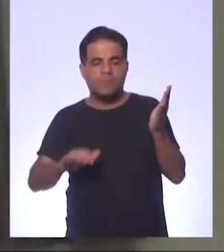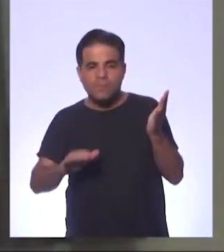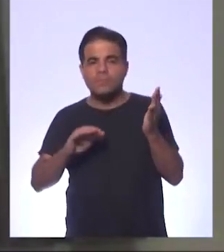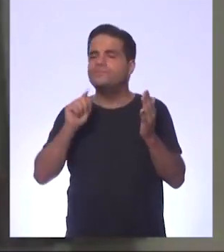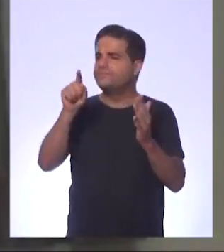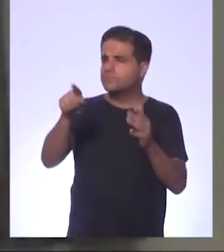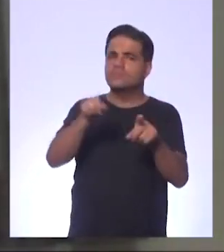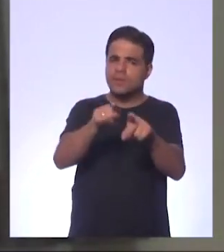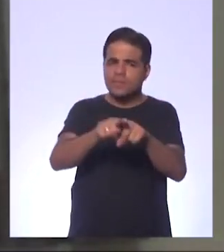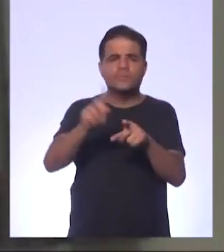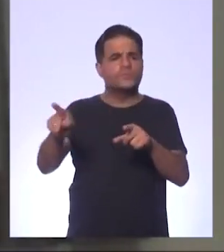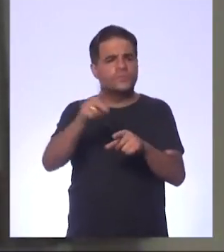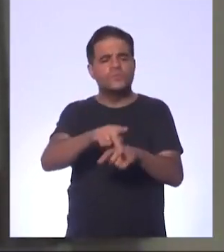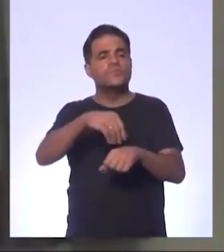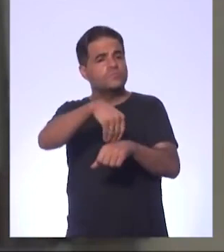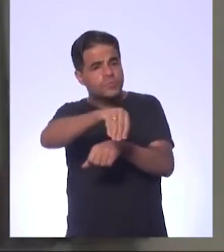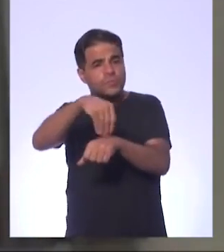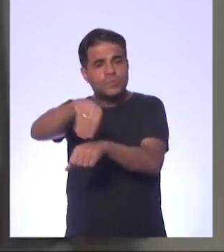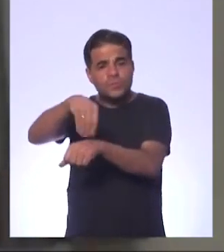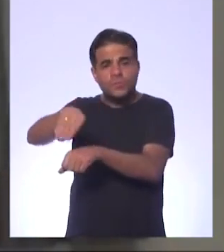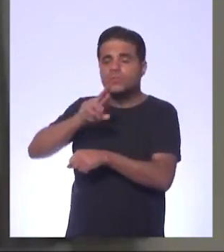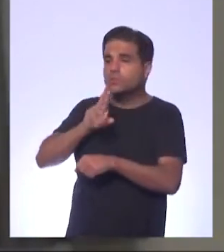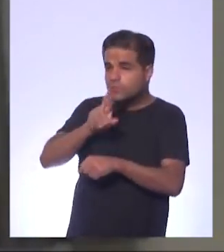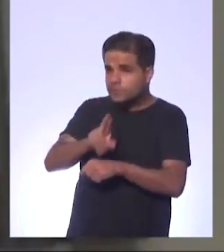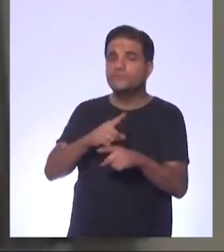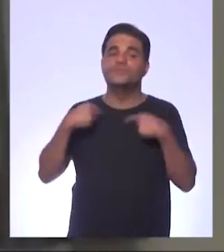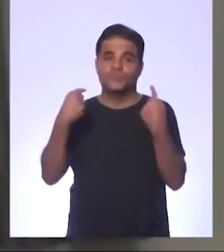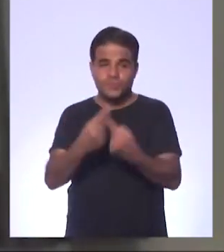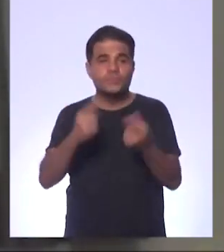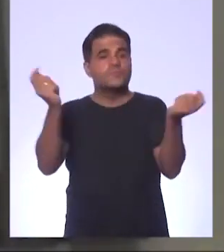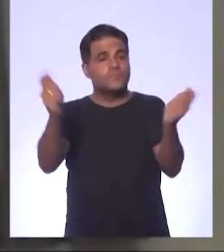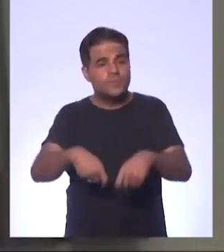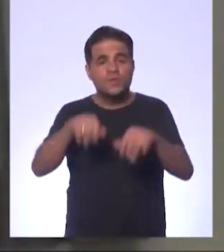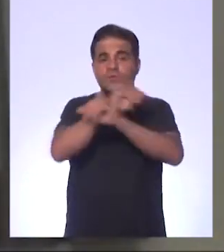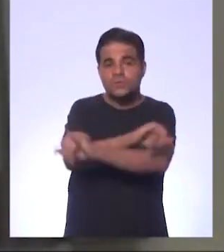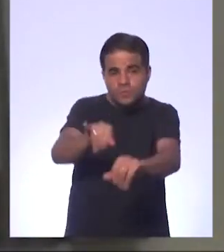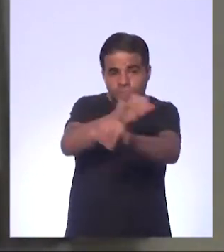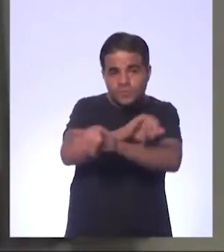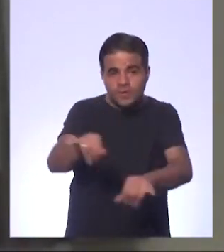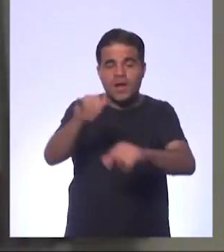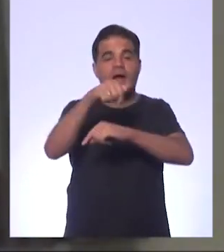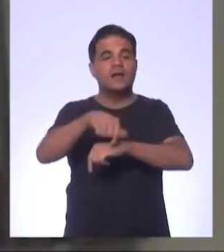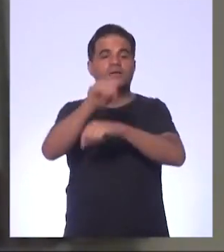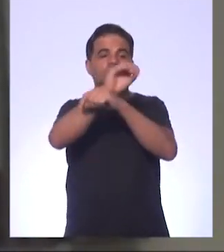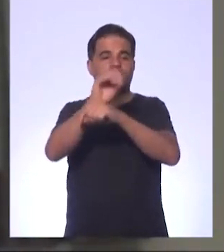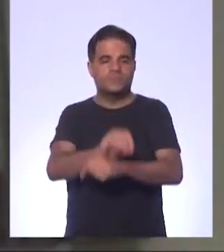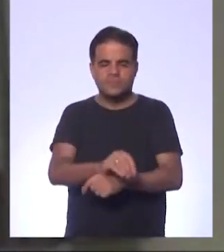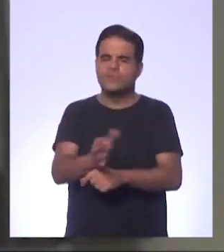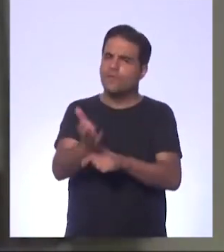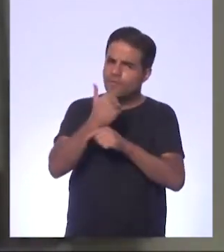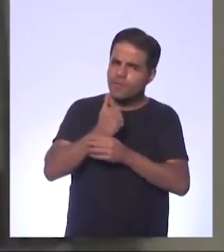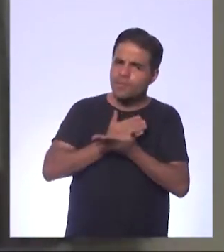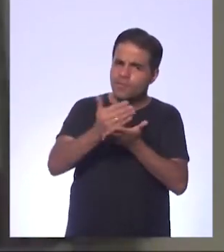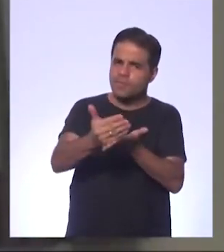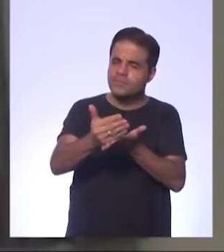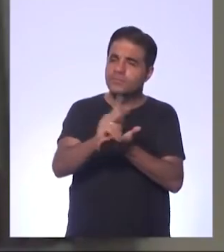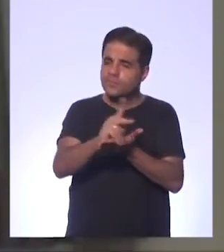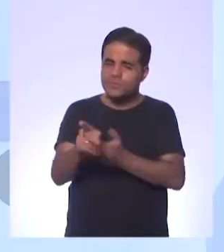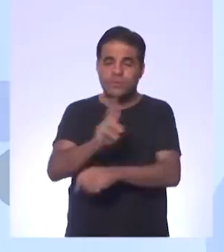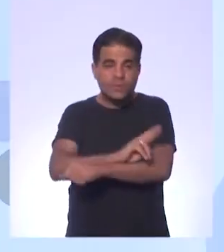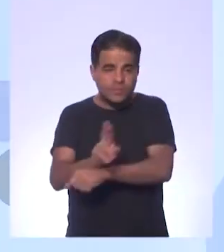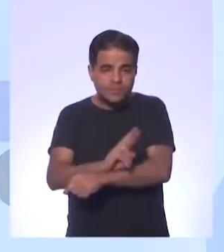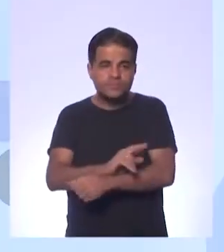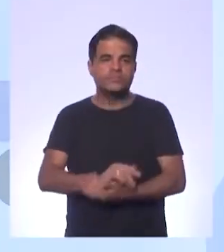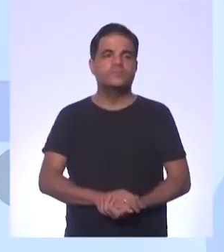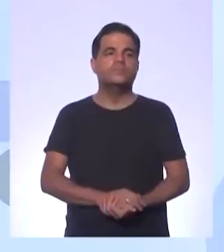E vocês, professores, repassem as respostas para nós, para a gente poder divulgar aqui no Centro de Mídias. Vamos começar, professora Roberta? Vamos